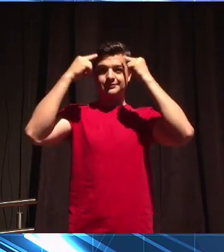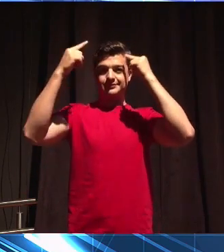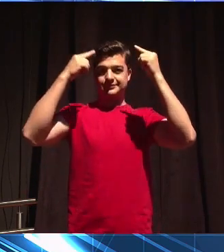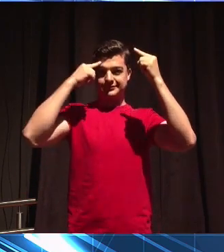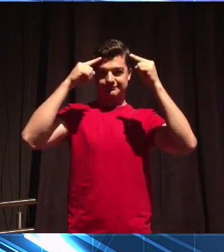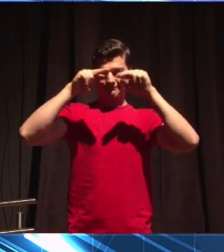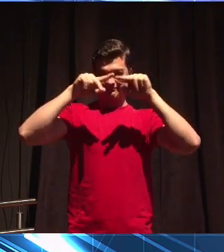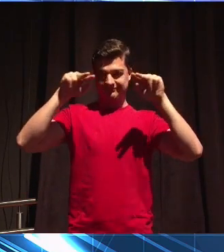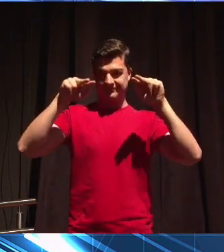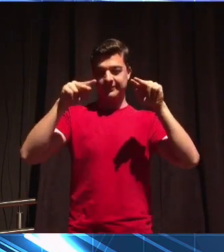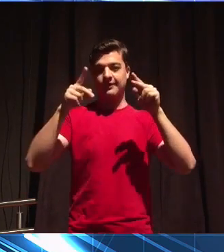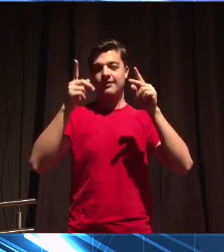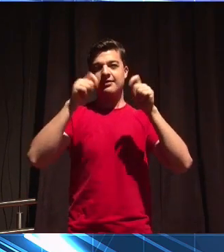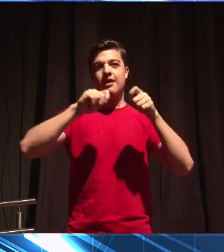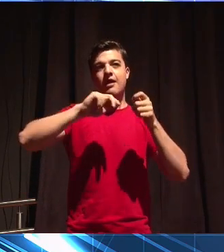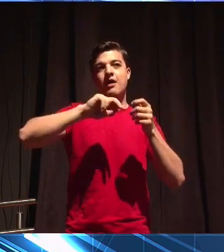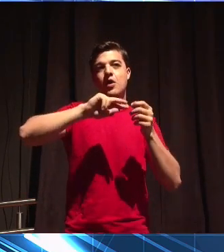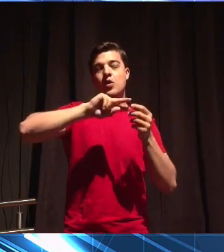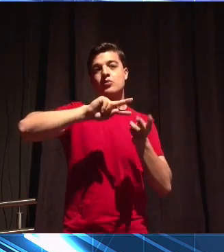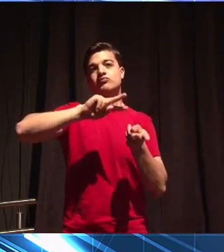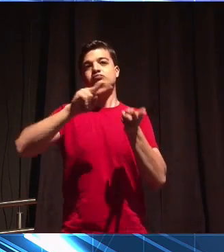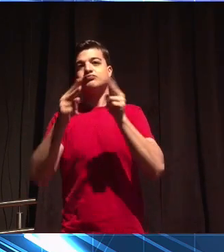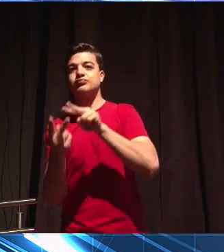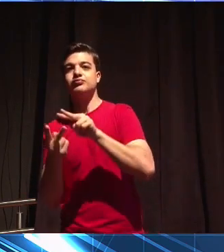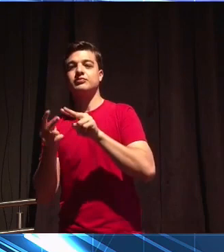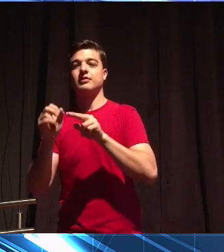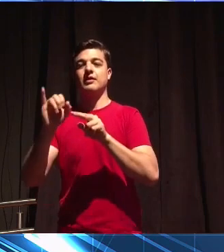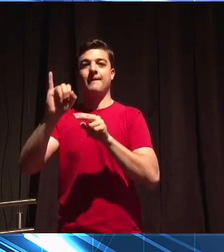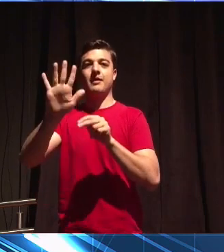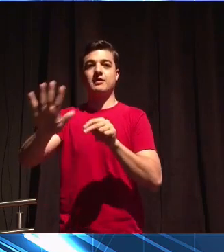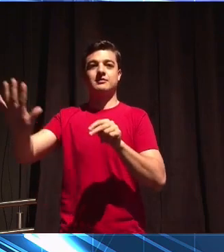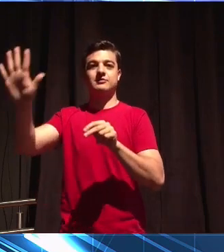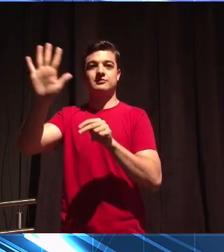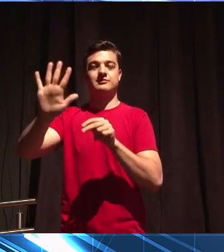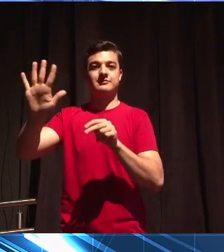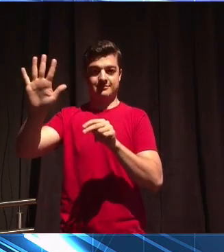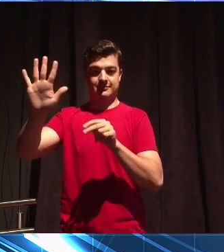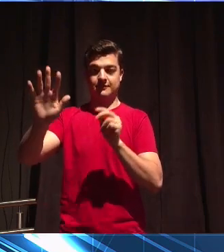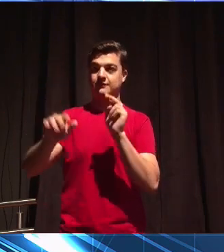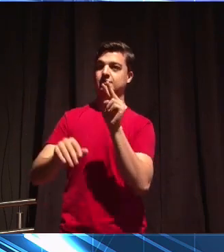ali do 70% sim e não, a gente começa a ter essa possibilidade também.